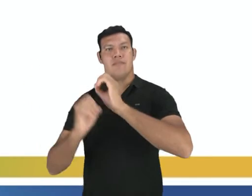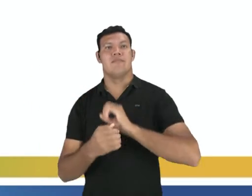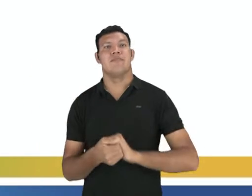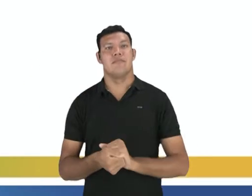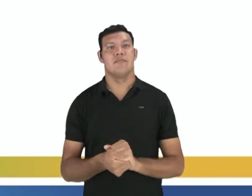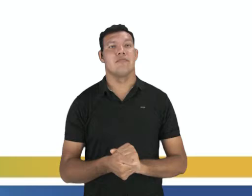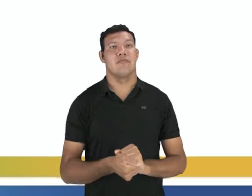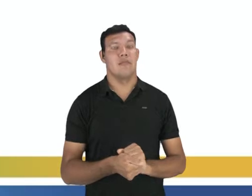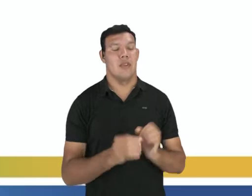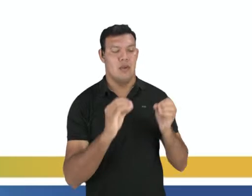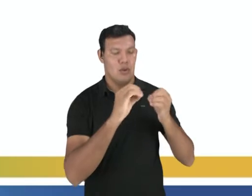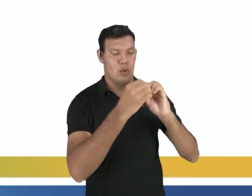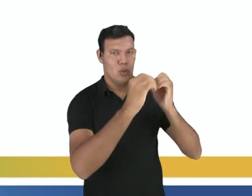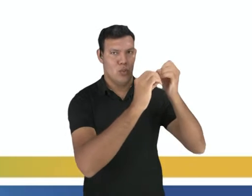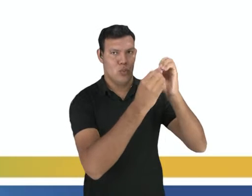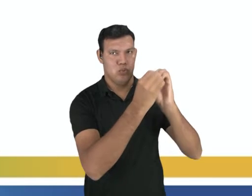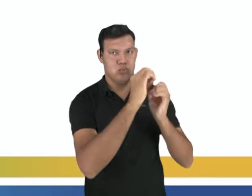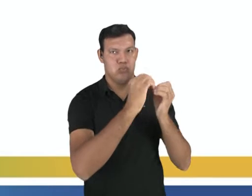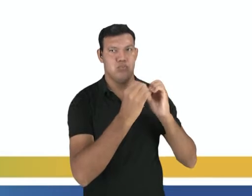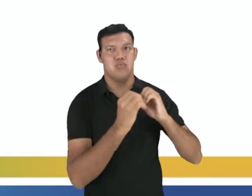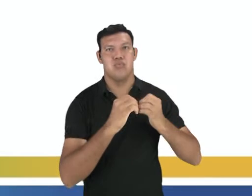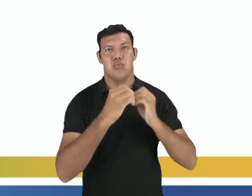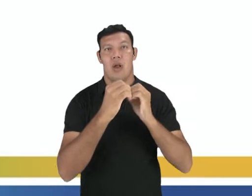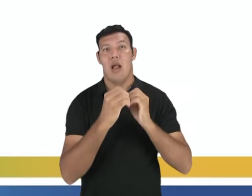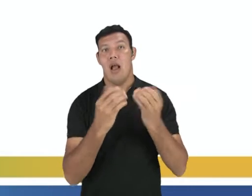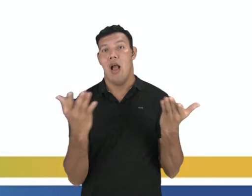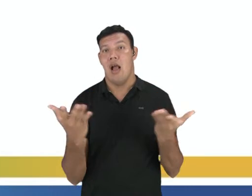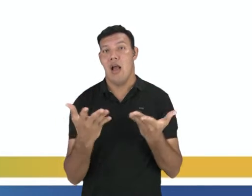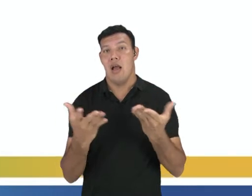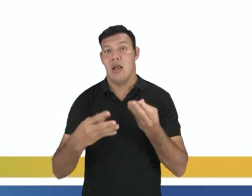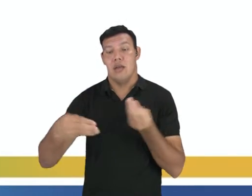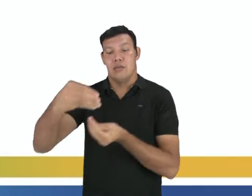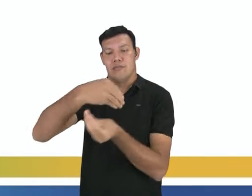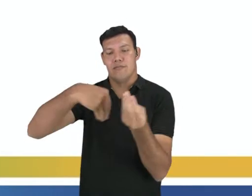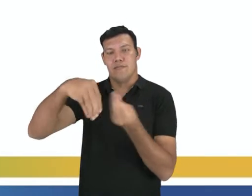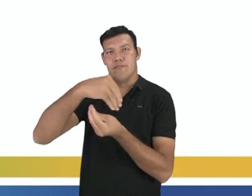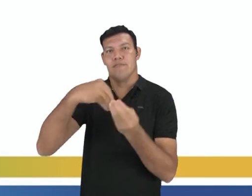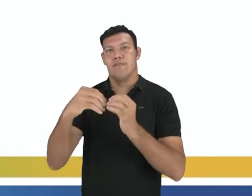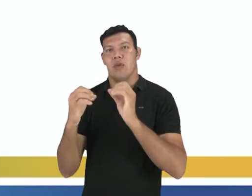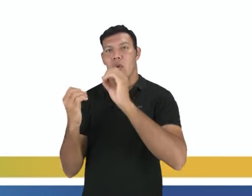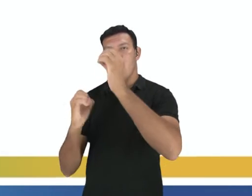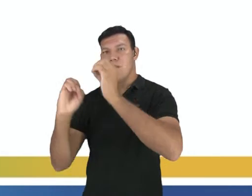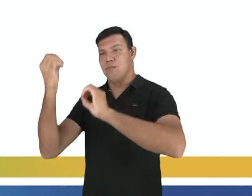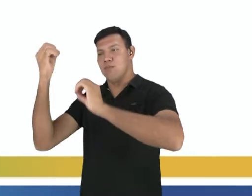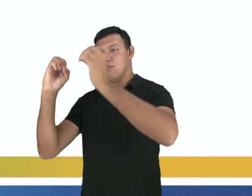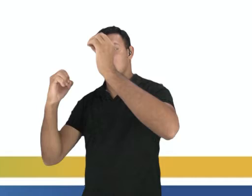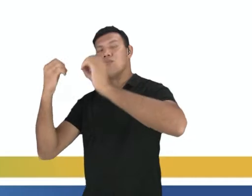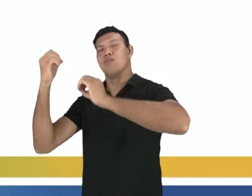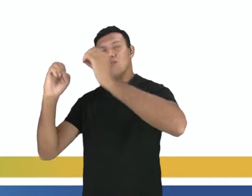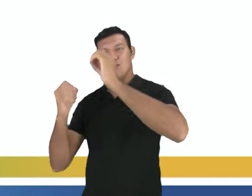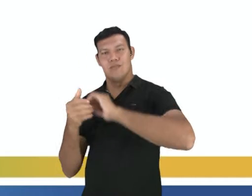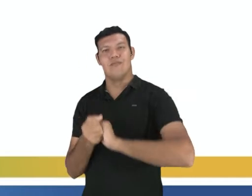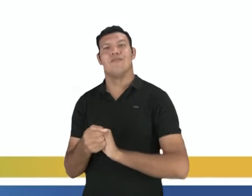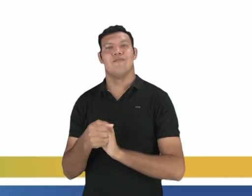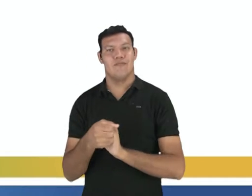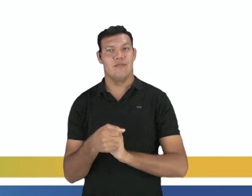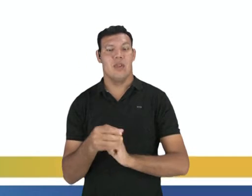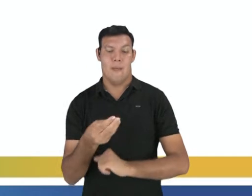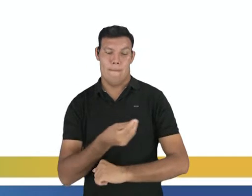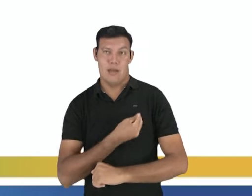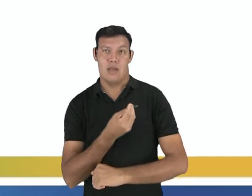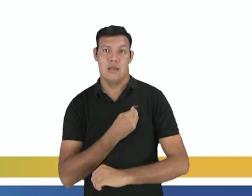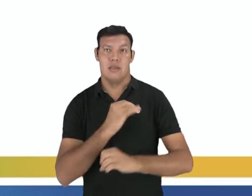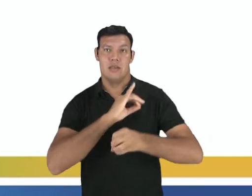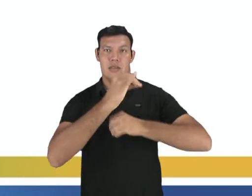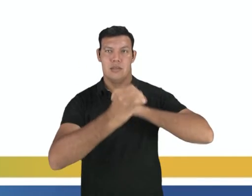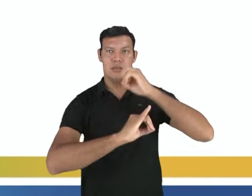retículo cristalino, agora nós temos uma solução iônica, porque tem a presença de íons nessa solução,